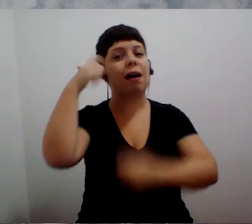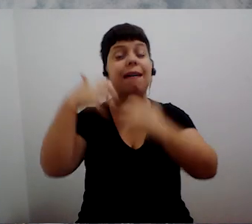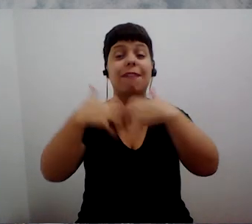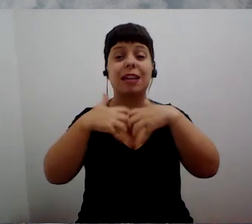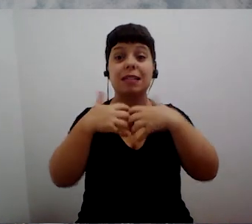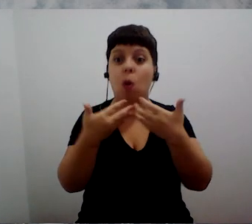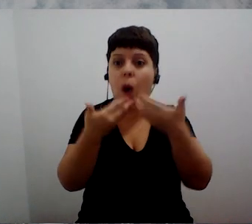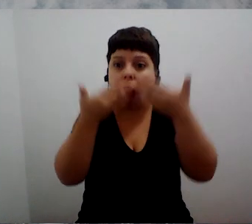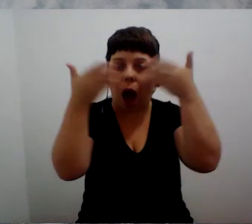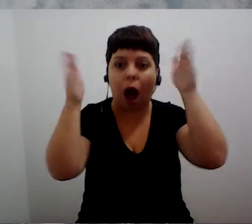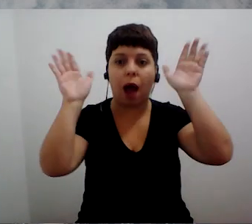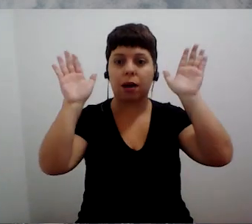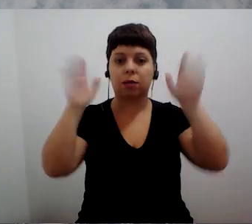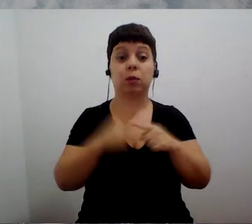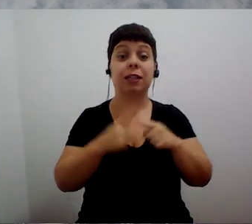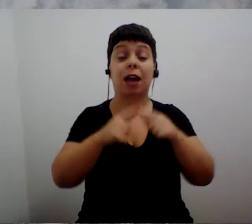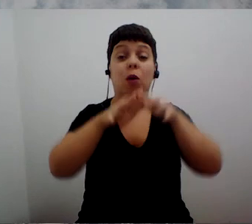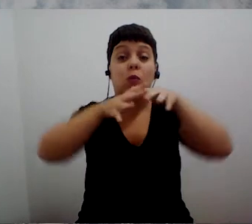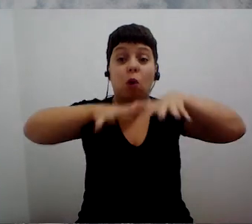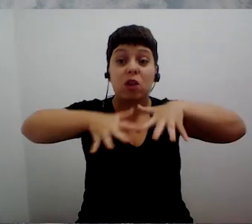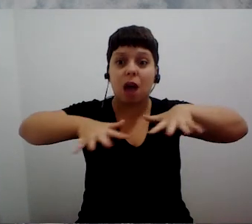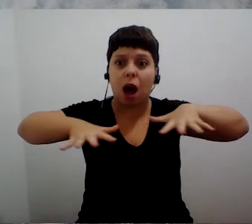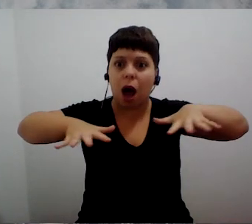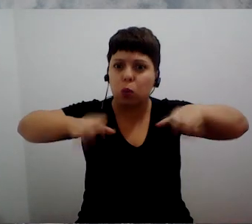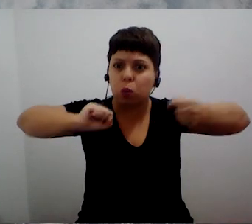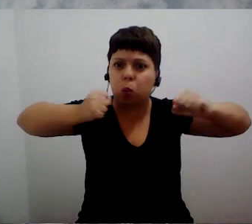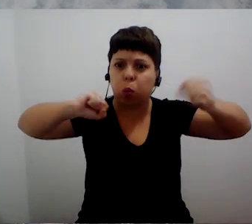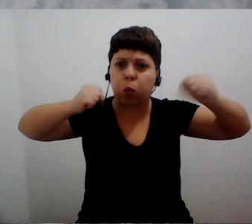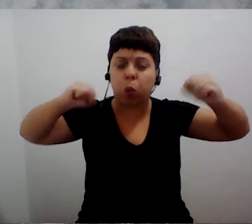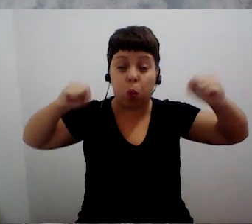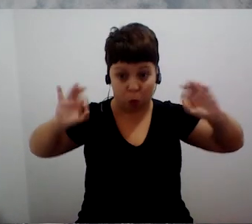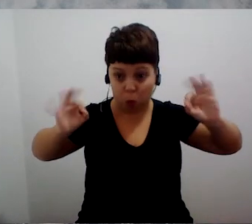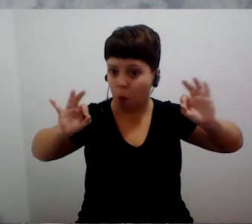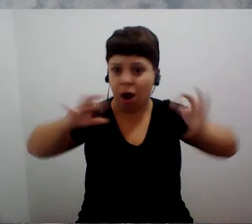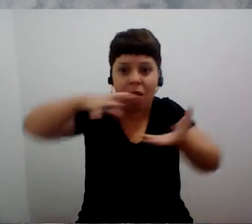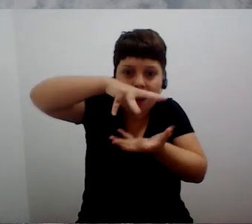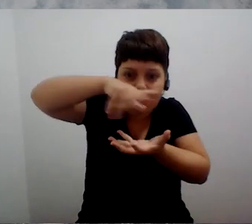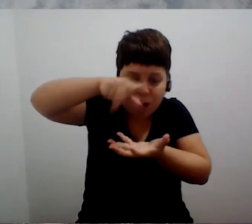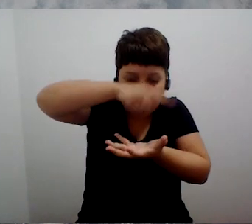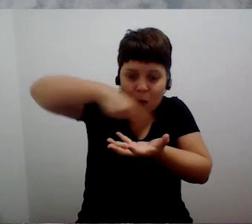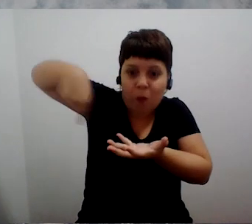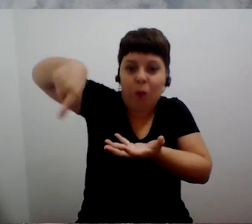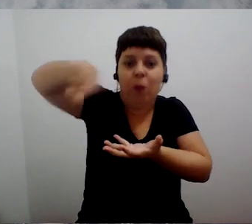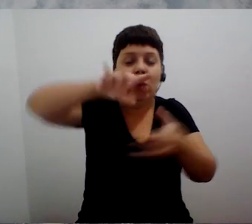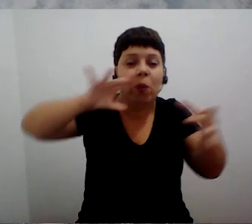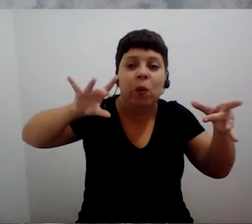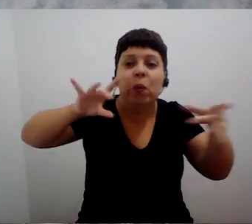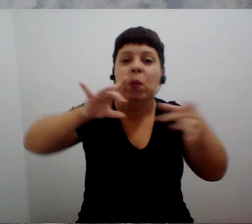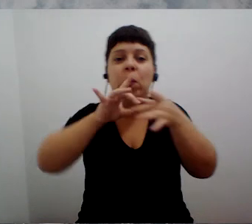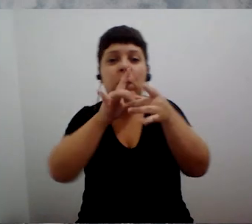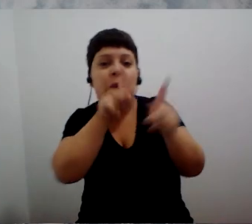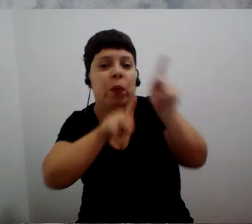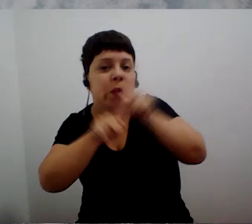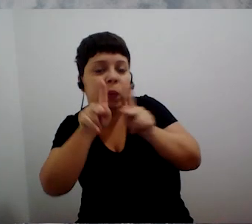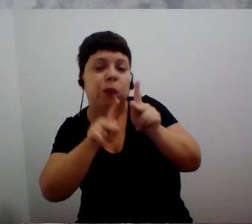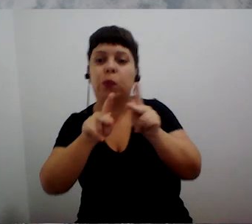o oceano, né, ele tem essa grande dimensão que interliga continentes, povos e visões de futuro. E